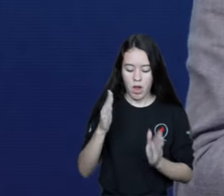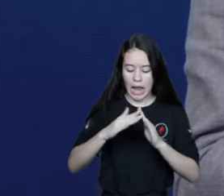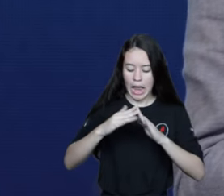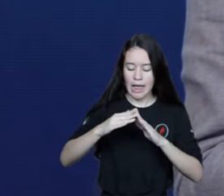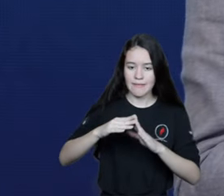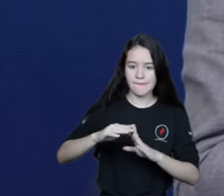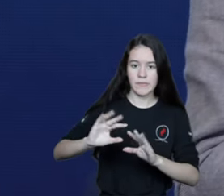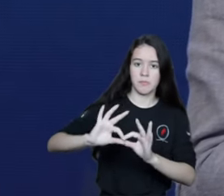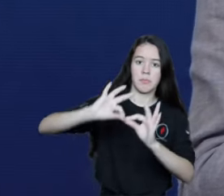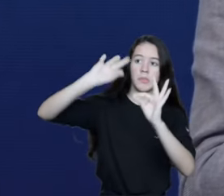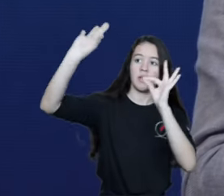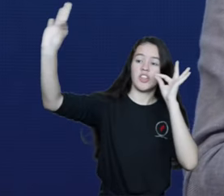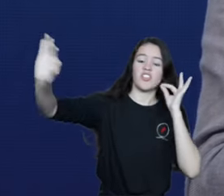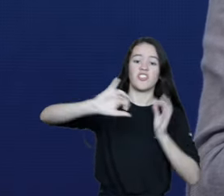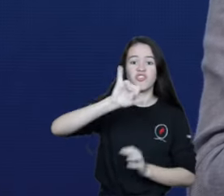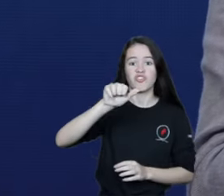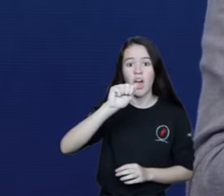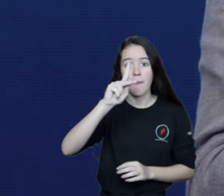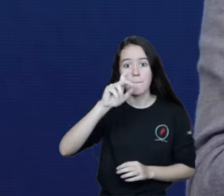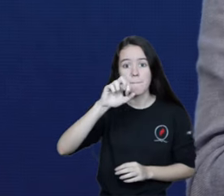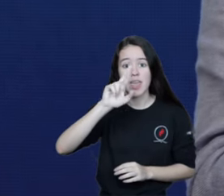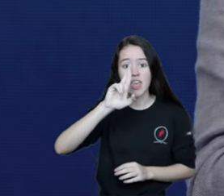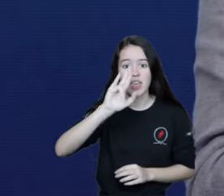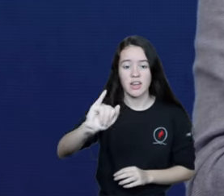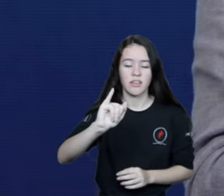depois de Japeri